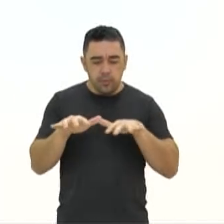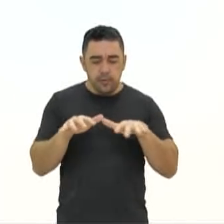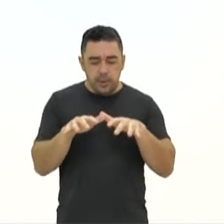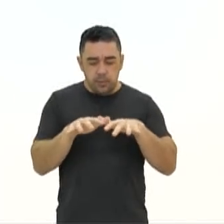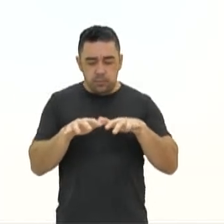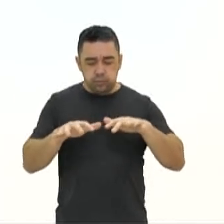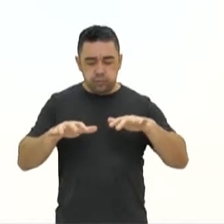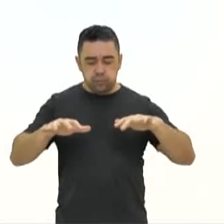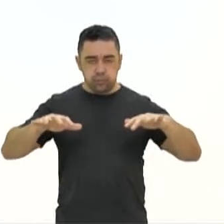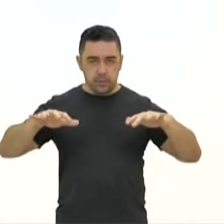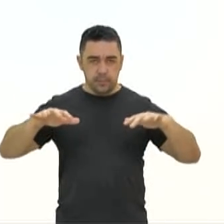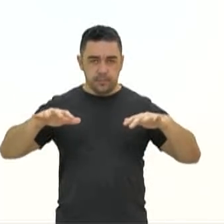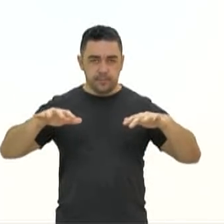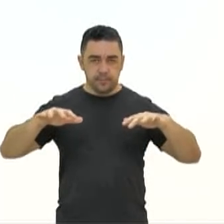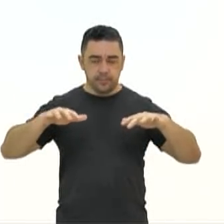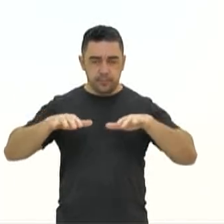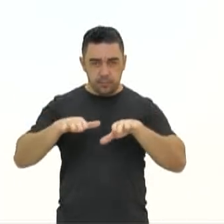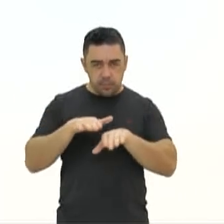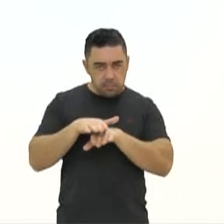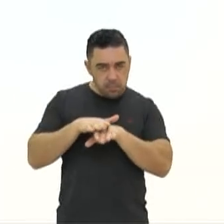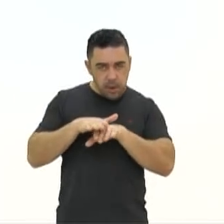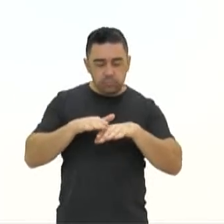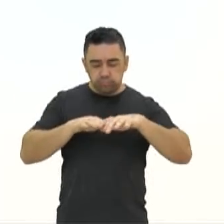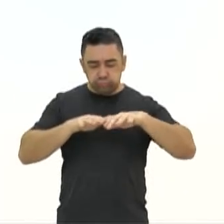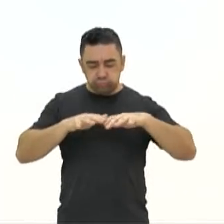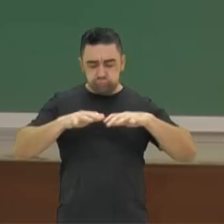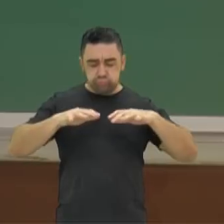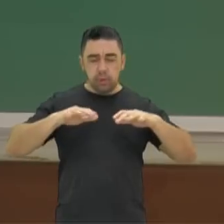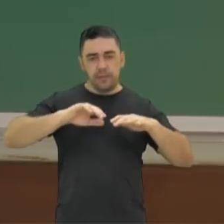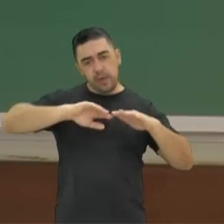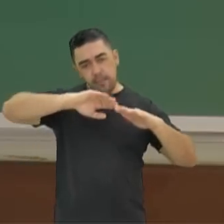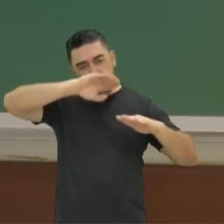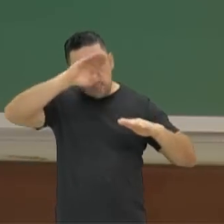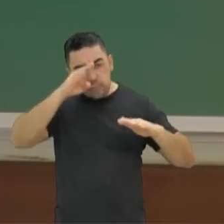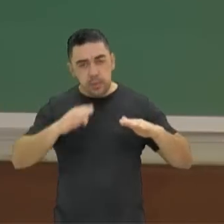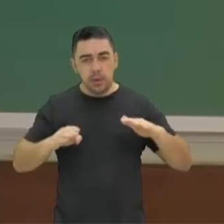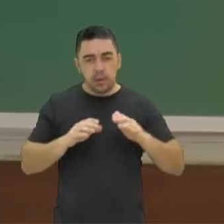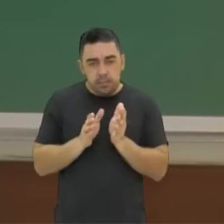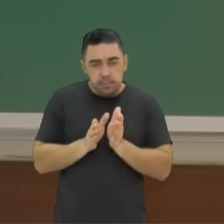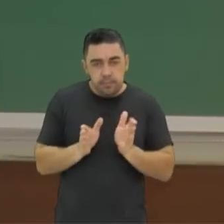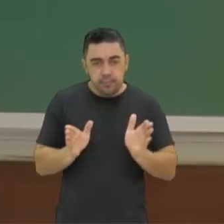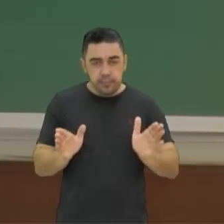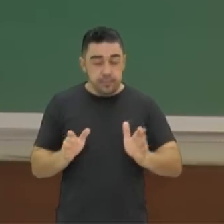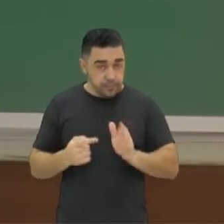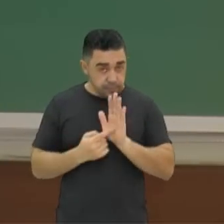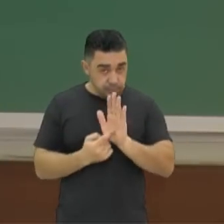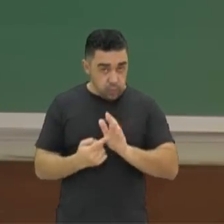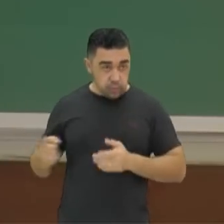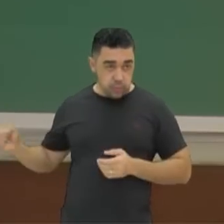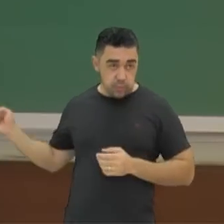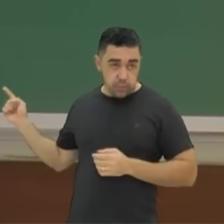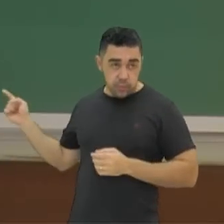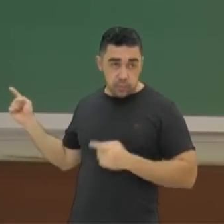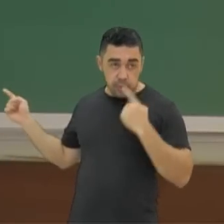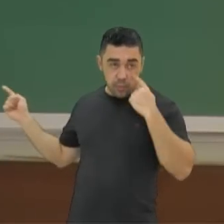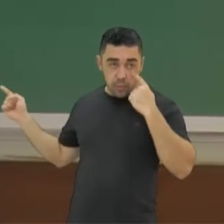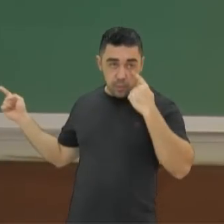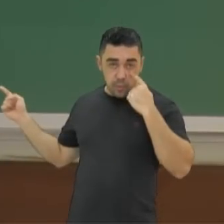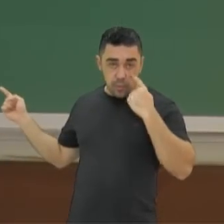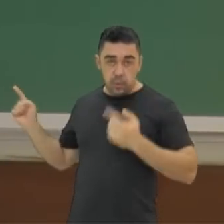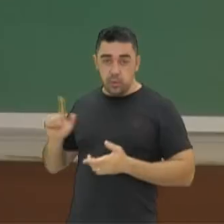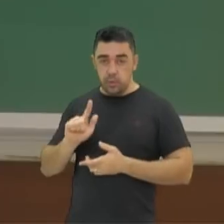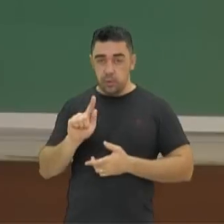movimentos das placas tectônicas que geraram montanhas, que geraram várias coisas lá. Então, aqui está mostrando até um GIF,